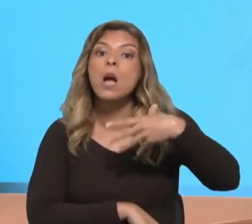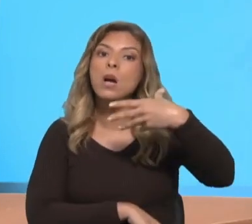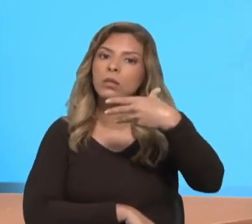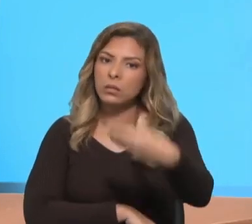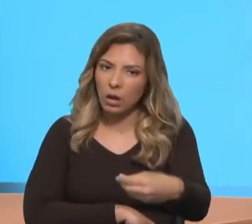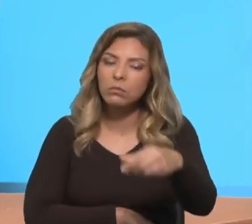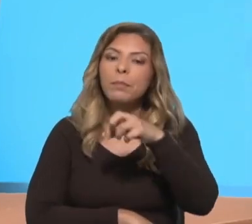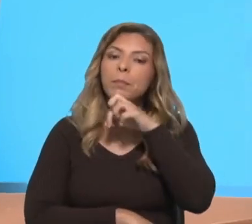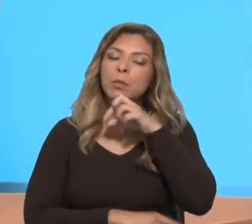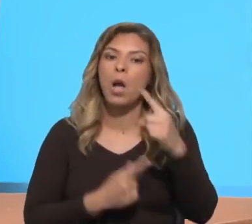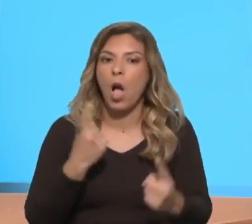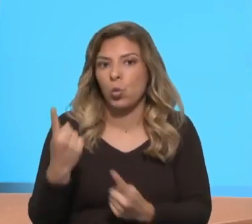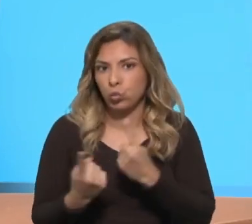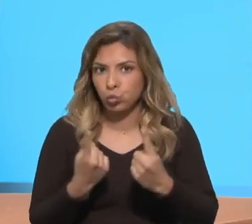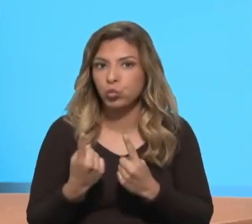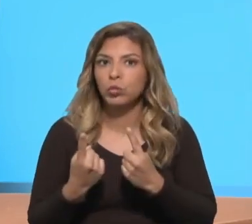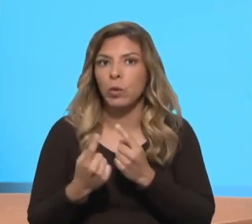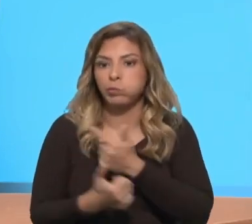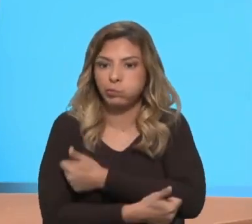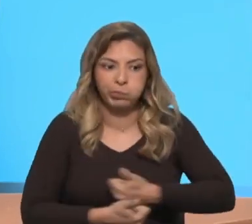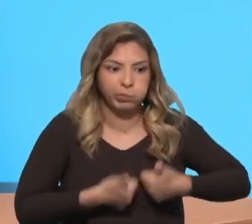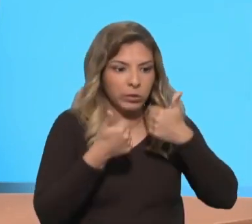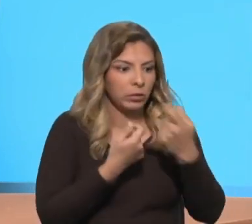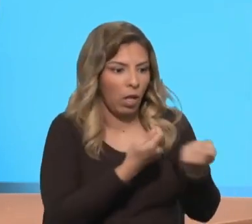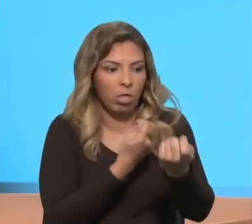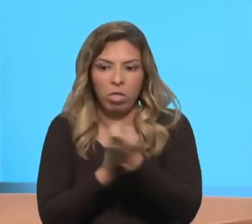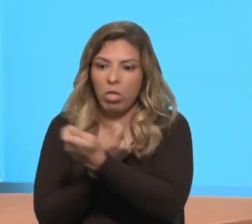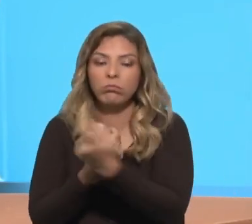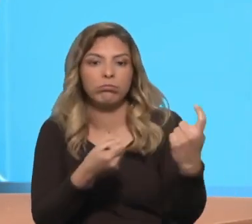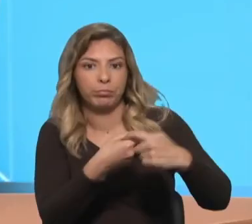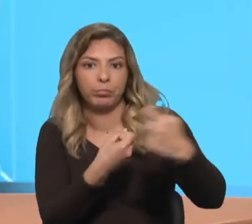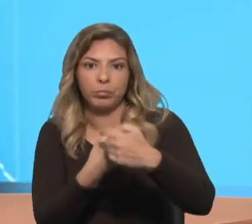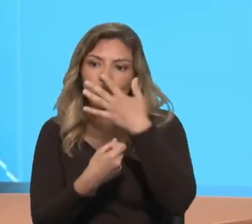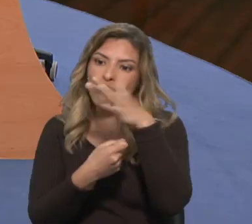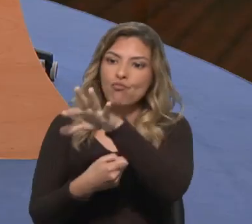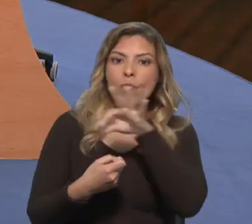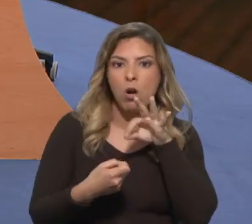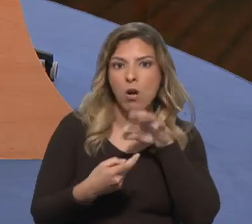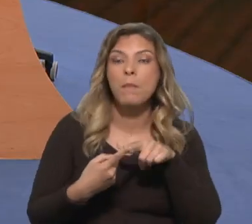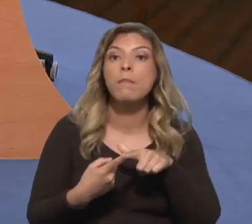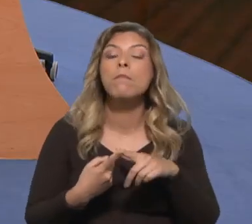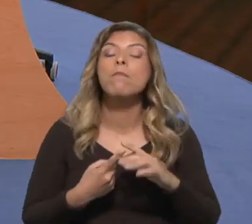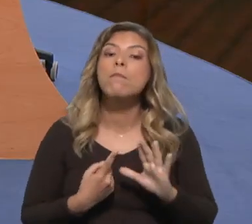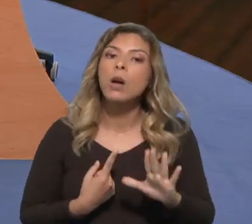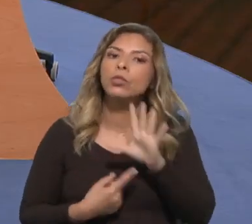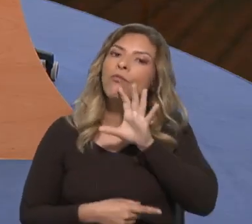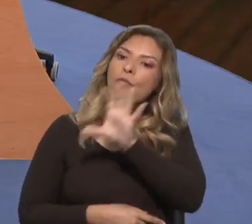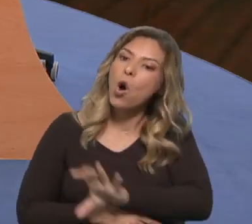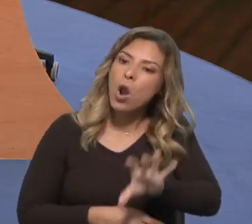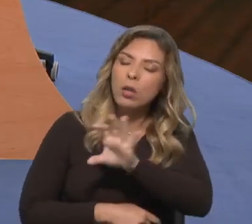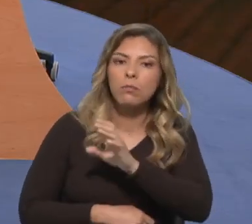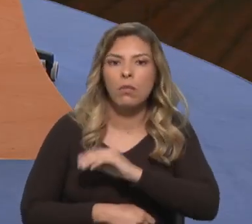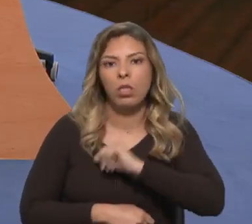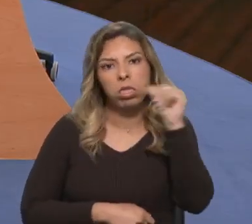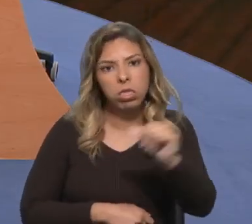alguns bispos das cidades circunvizinhas também se associavam, e este era, aliás, o modo habitual da